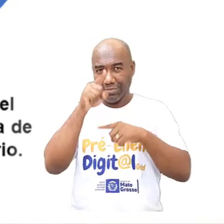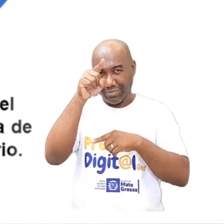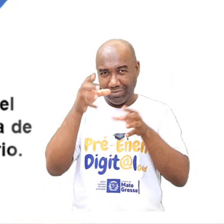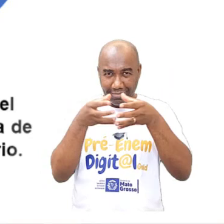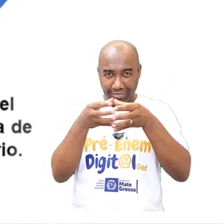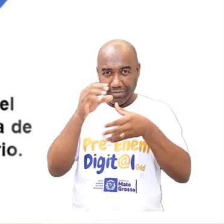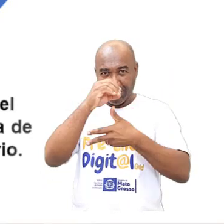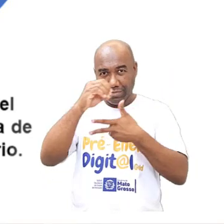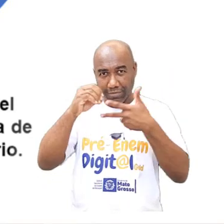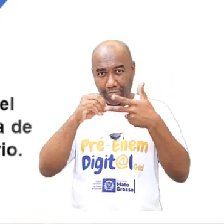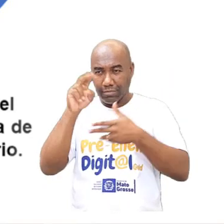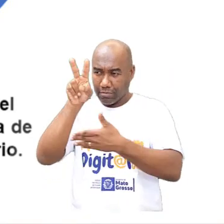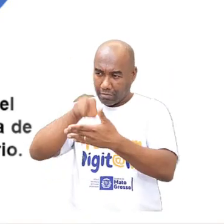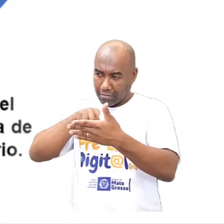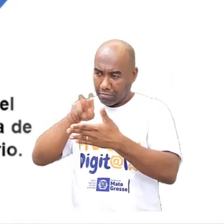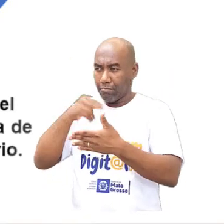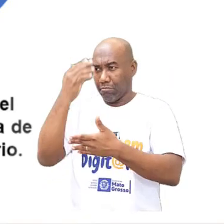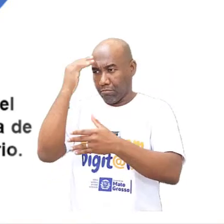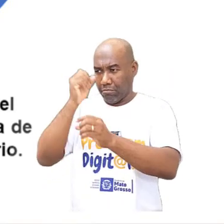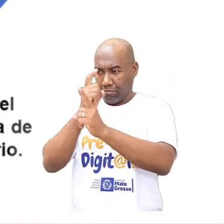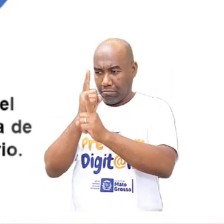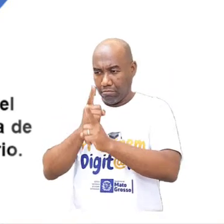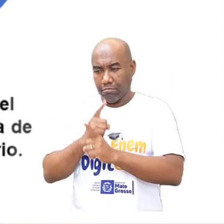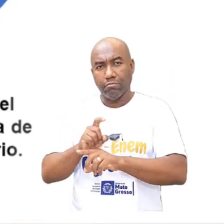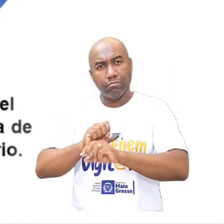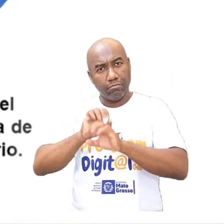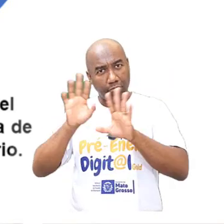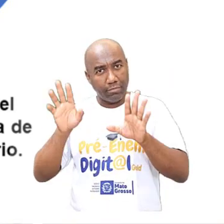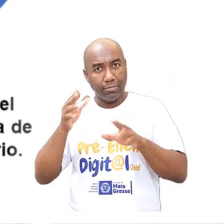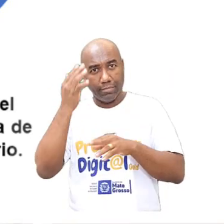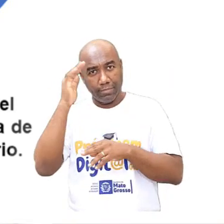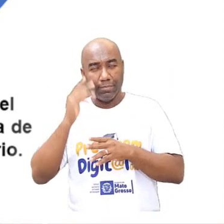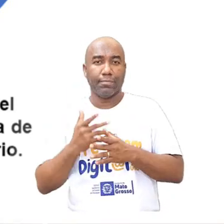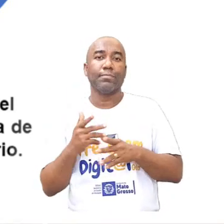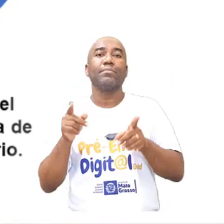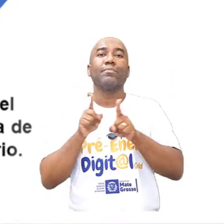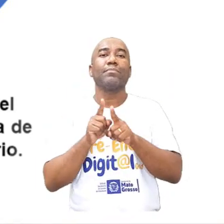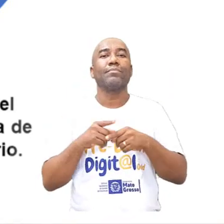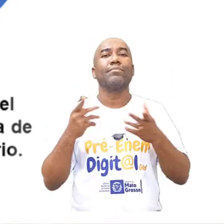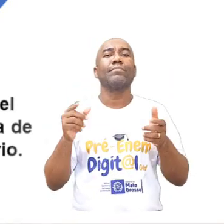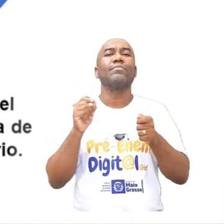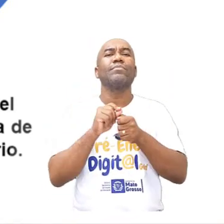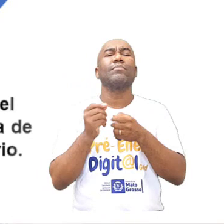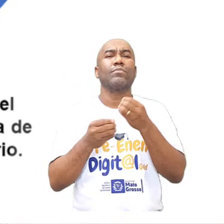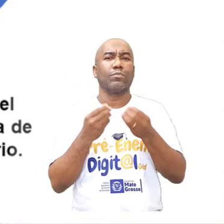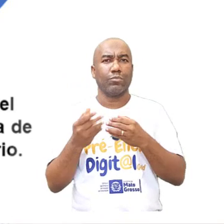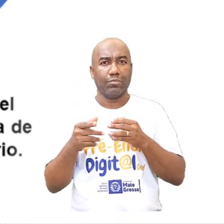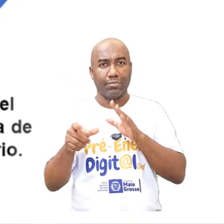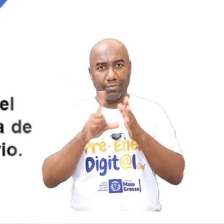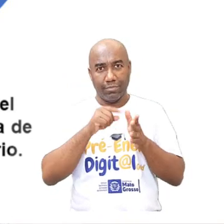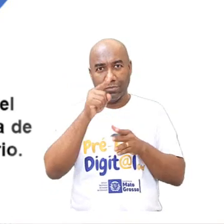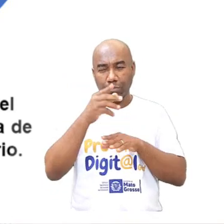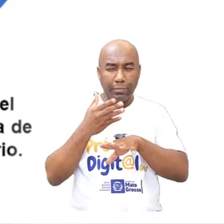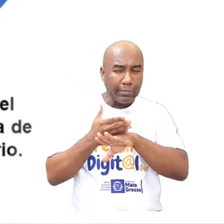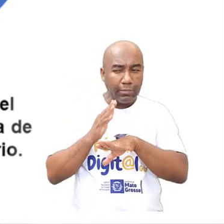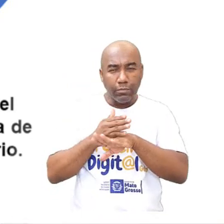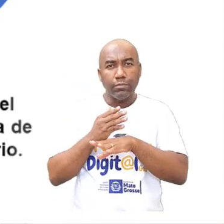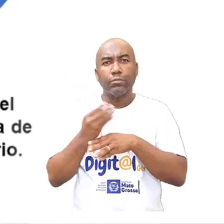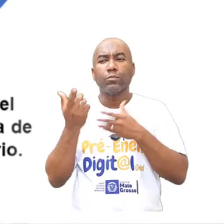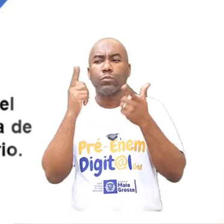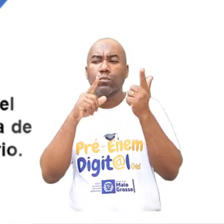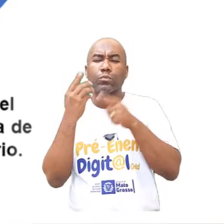vai encontrar. E a outra não precisa ter os cinco elementos. E eu coloquei aqui agora sim para explicar para